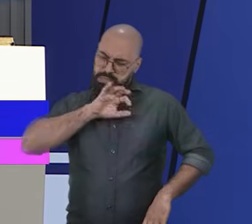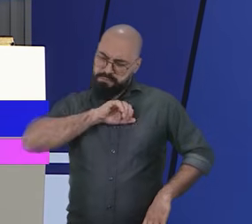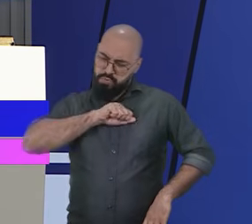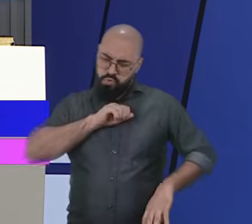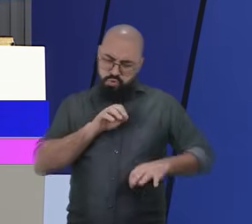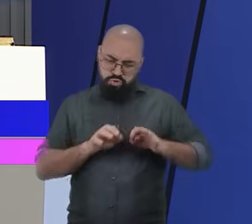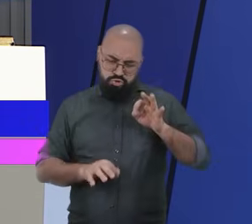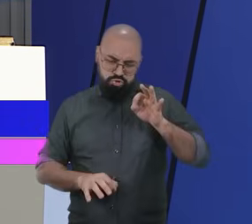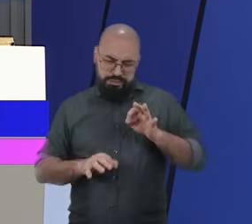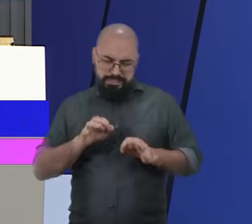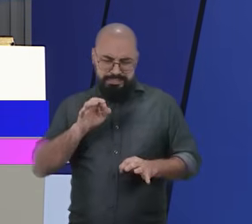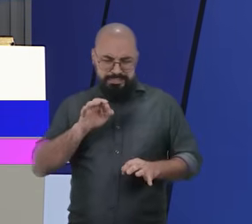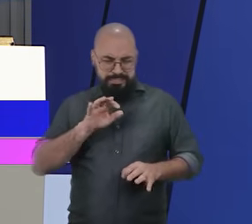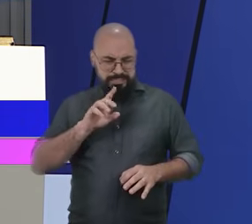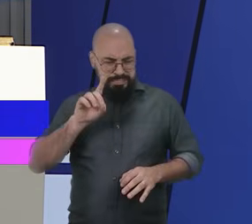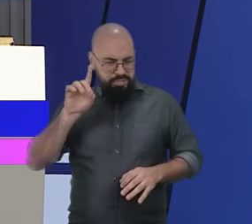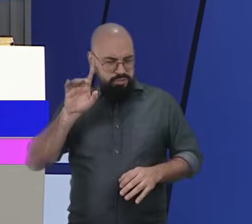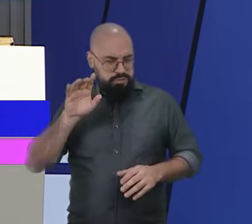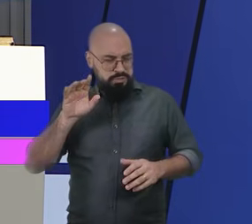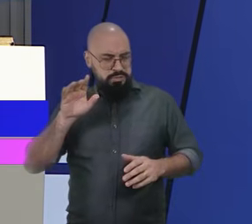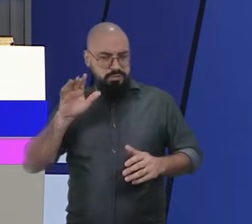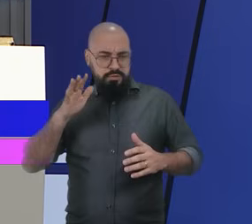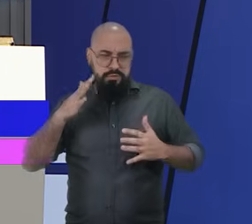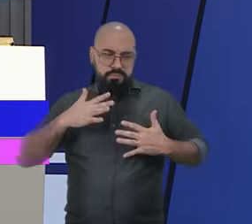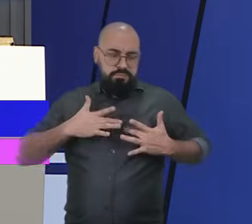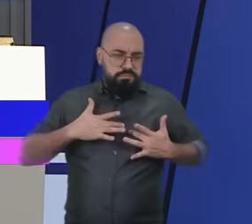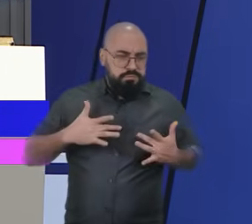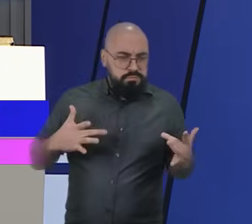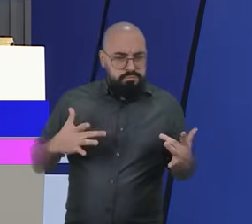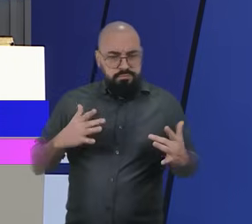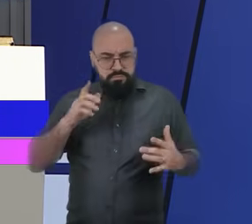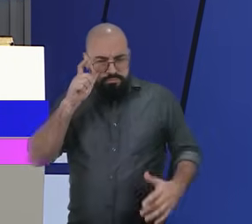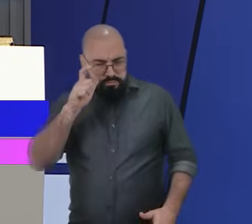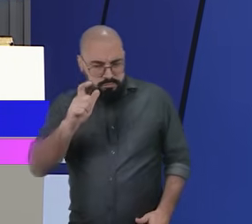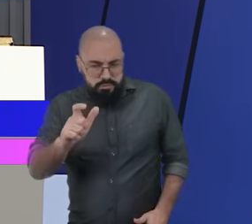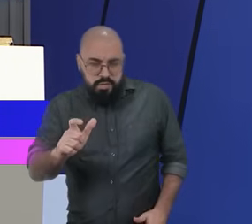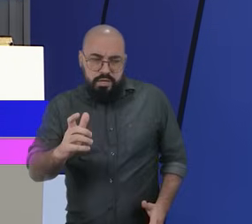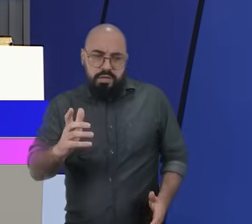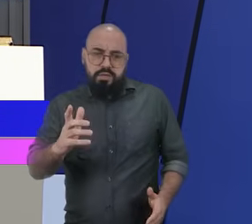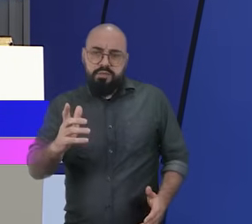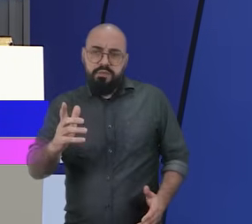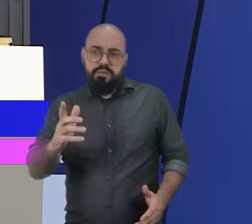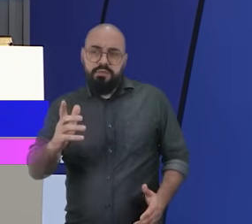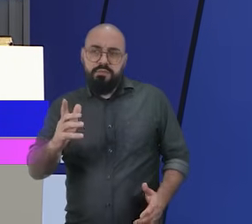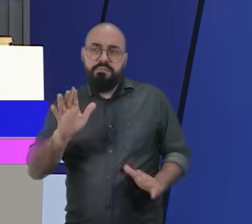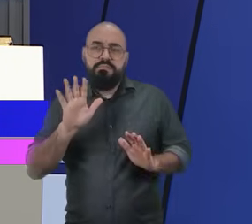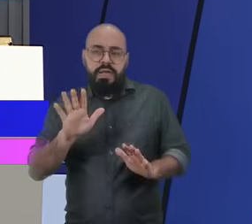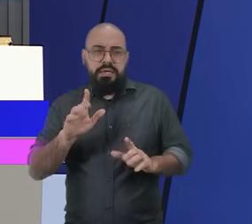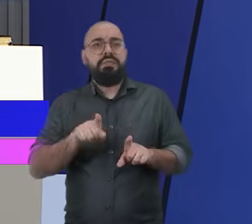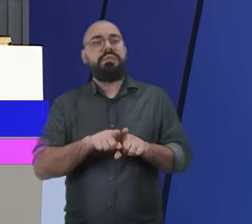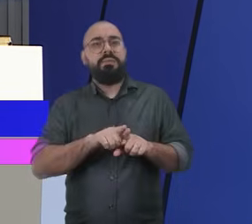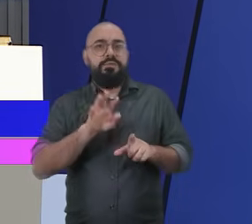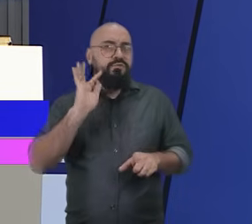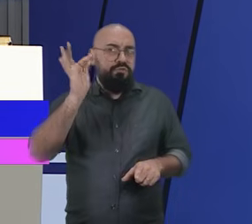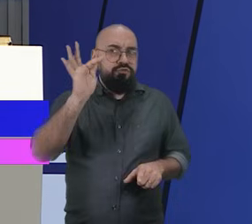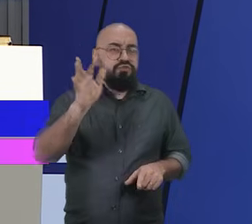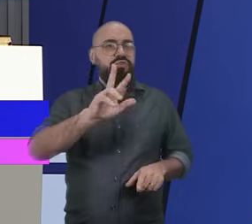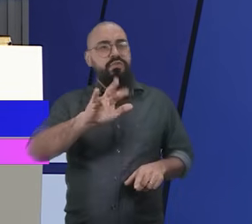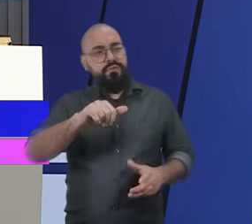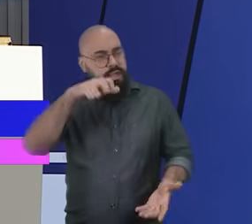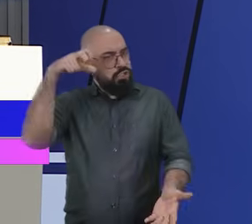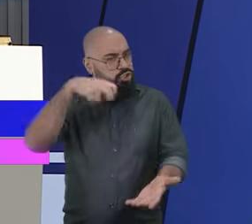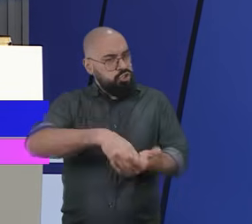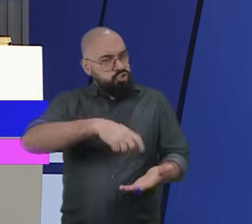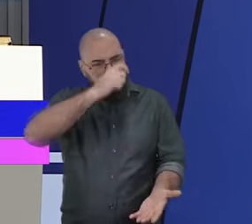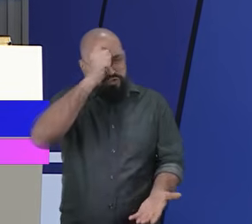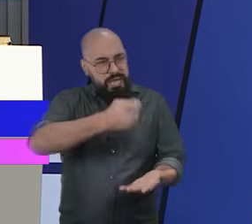e o Deus da justiça, o Deus que ama, o Deus que se importa, o Deus que se interessa, com o Deus que vai julgar, com o Deus